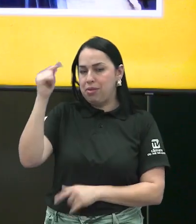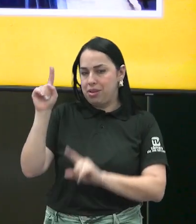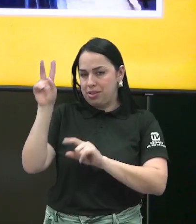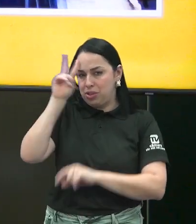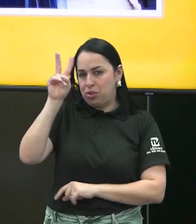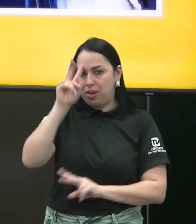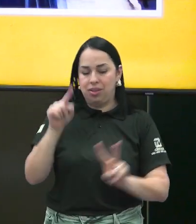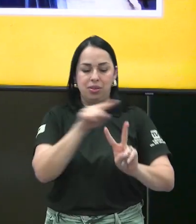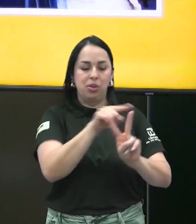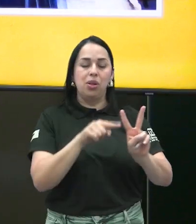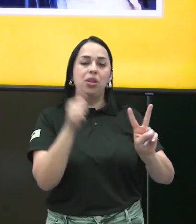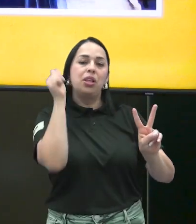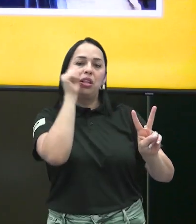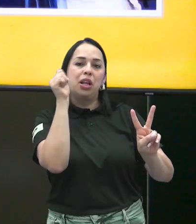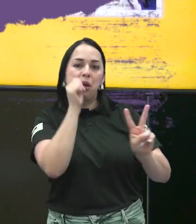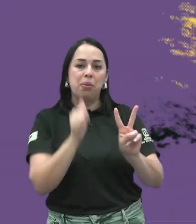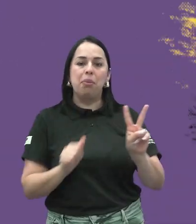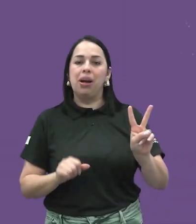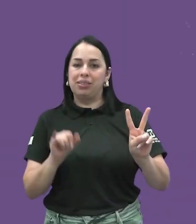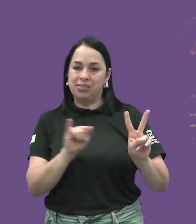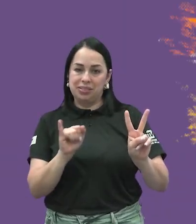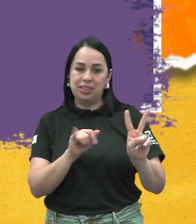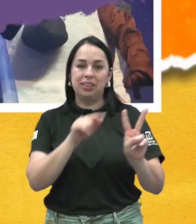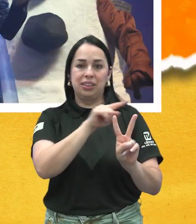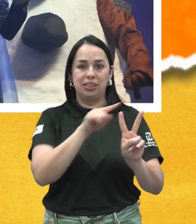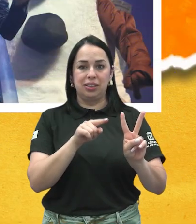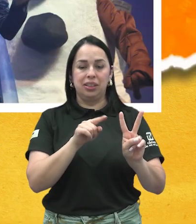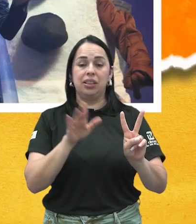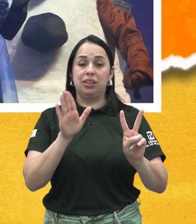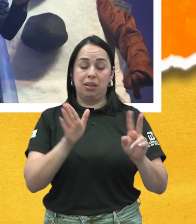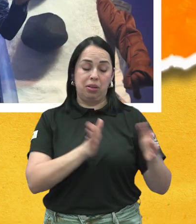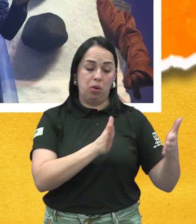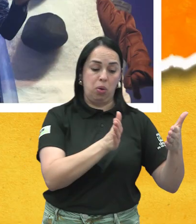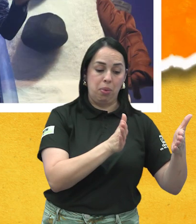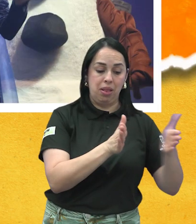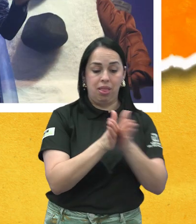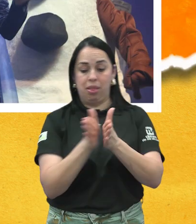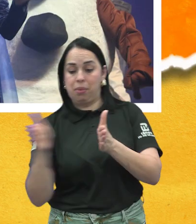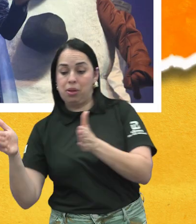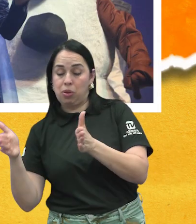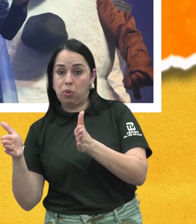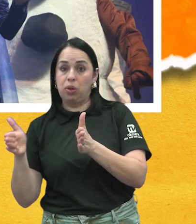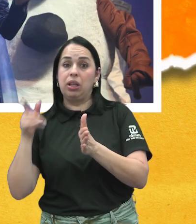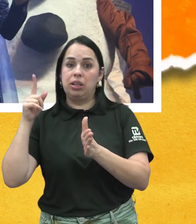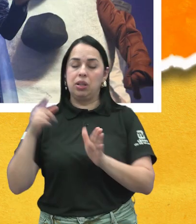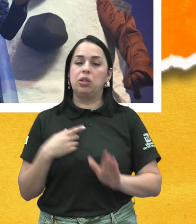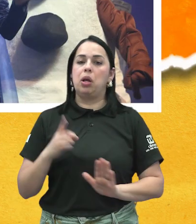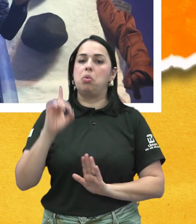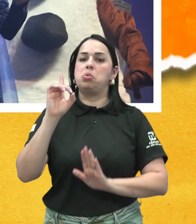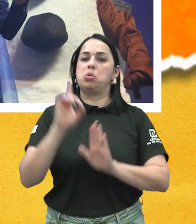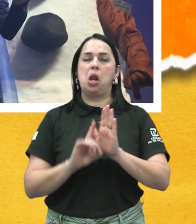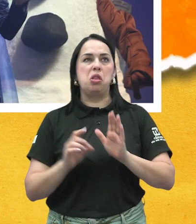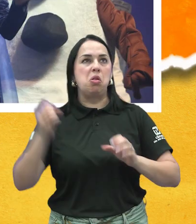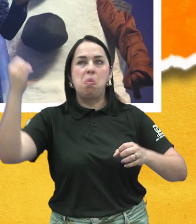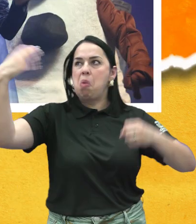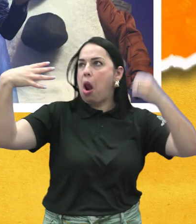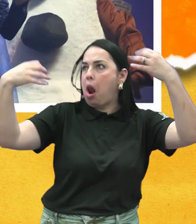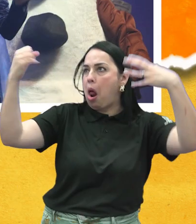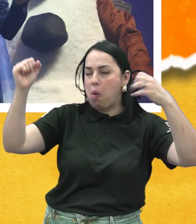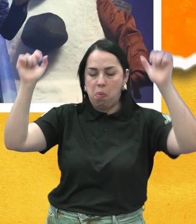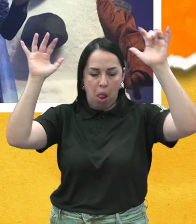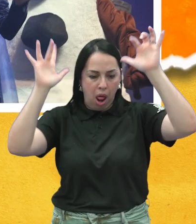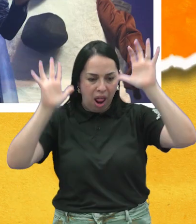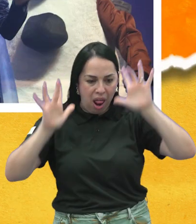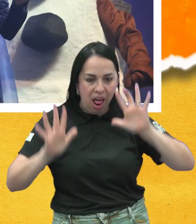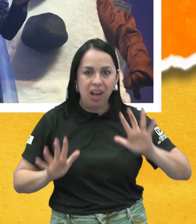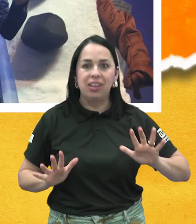a famosa história, das duas irmãs Elsa e Anna. Dividindo em 2 atos, a peça é uma super produção, com direito a efeitos